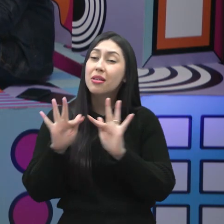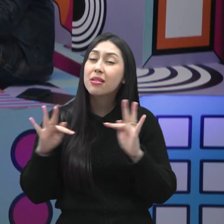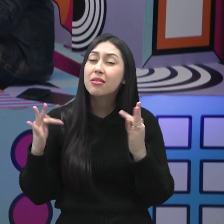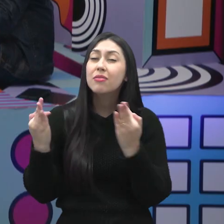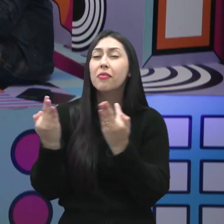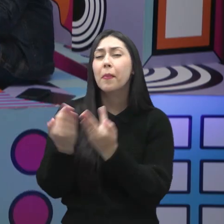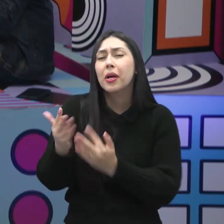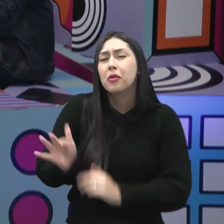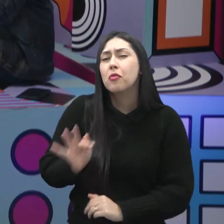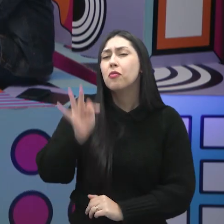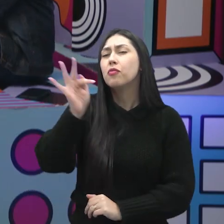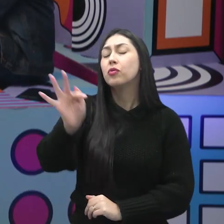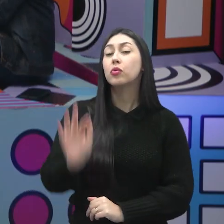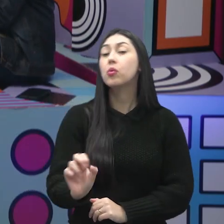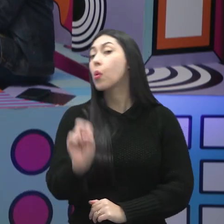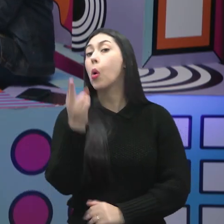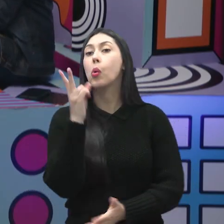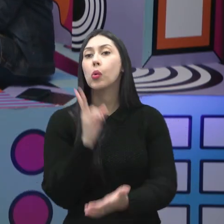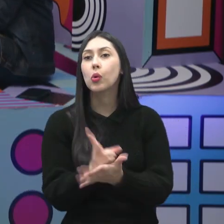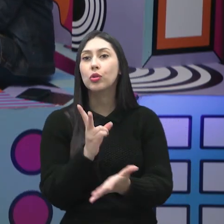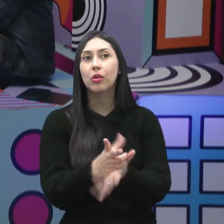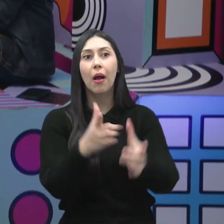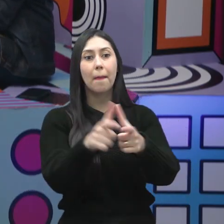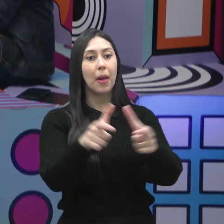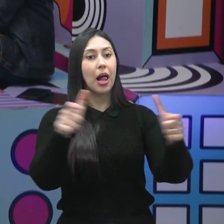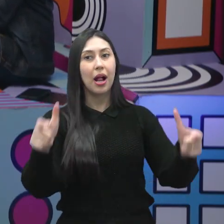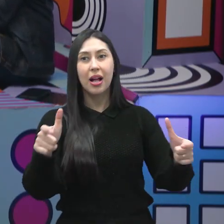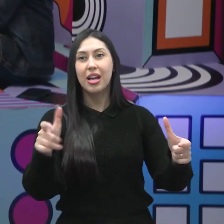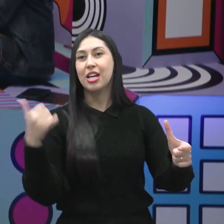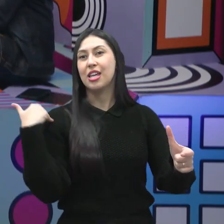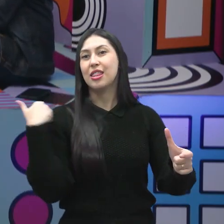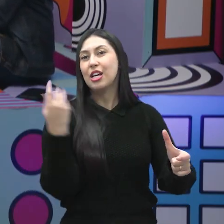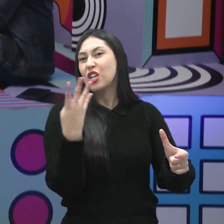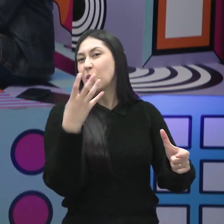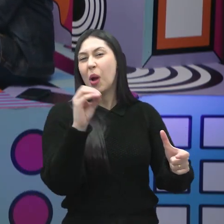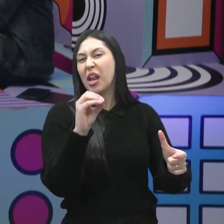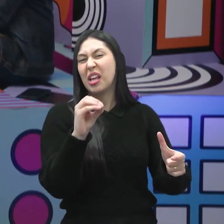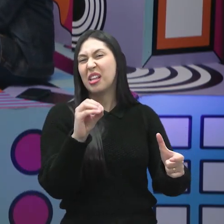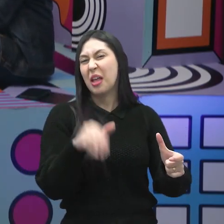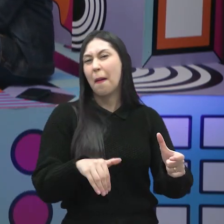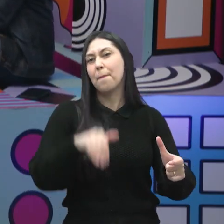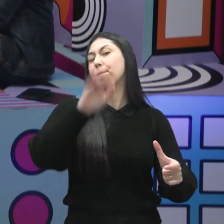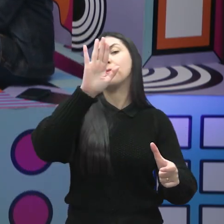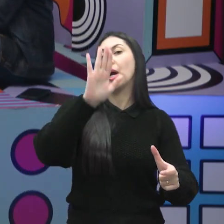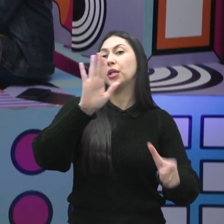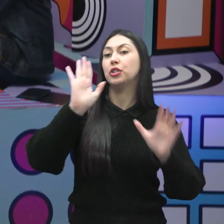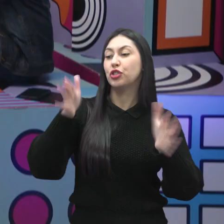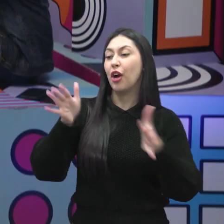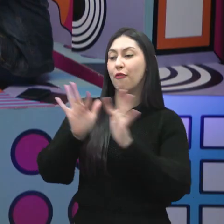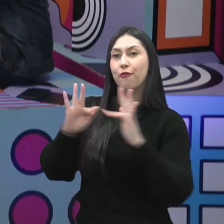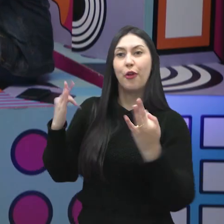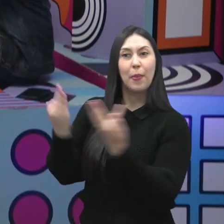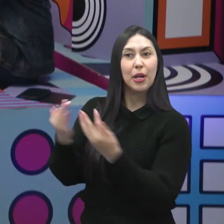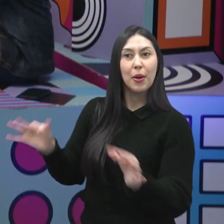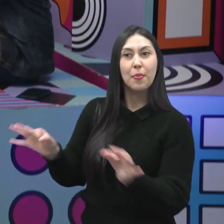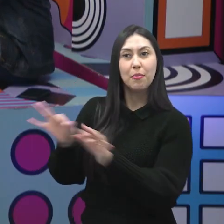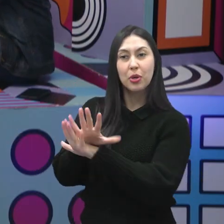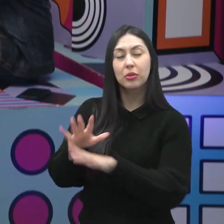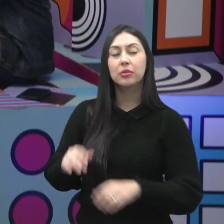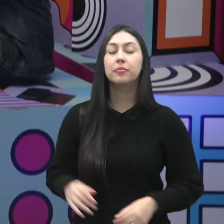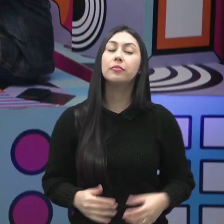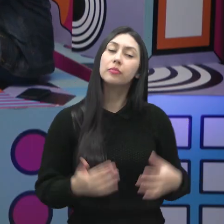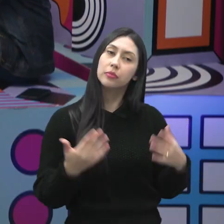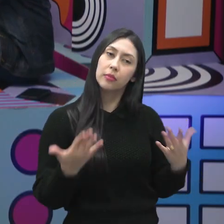a família e tudo mais? Ou a gente permanece naquele perfil ali dos 40, 50 anos, o homem já com a vida feita? A